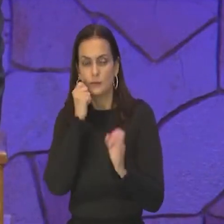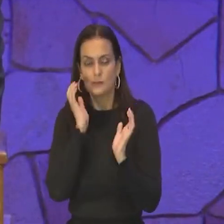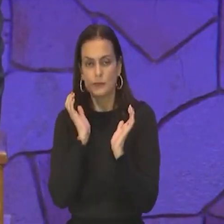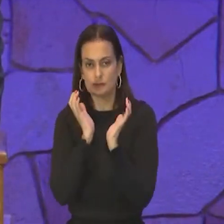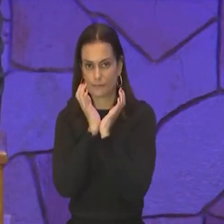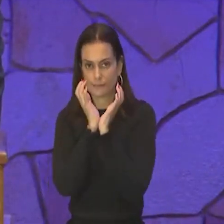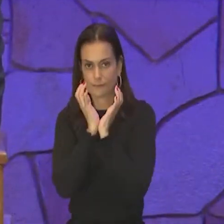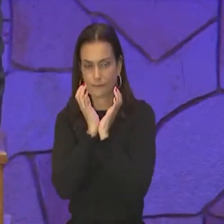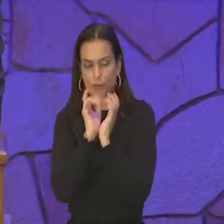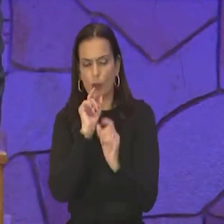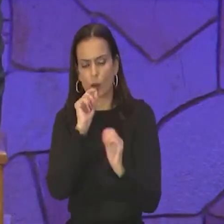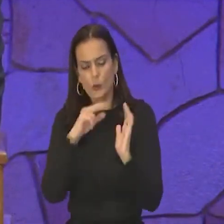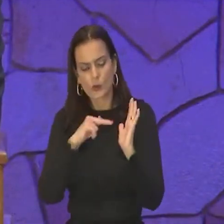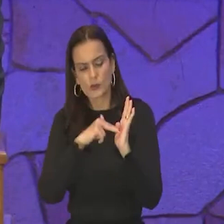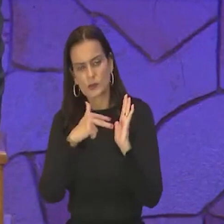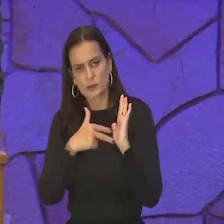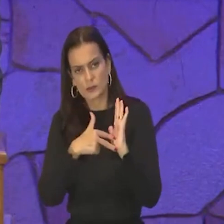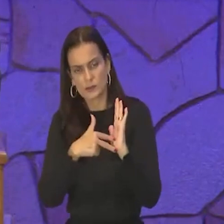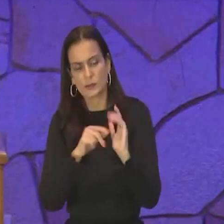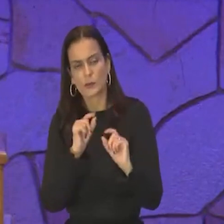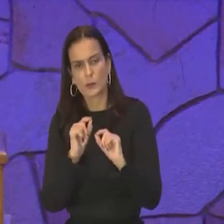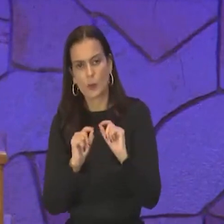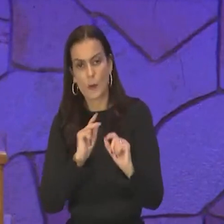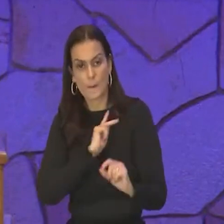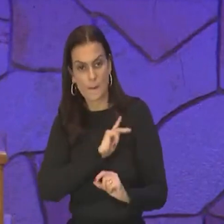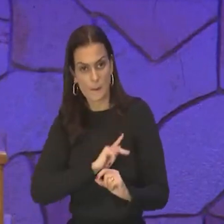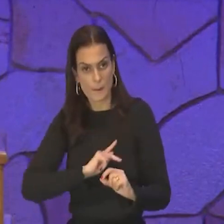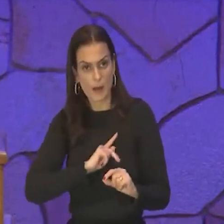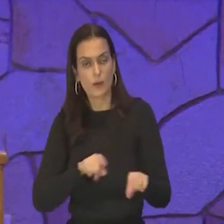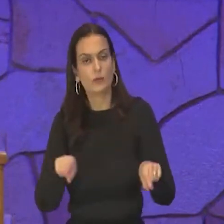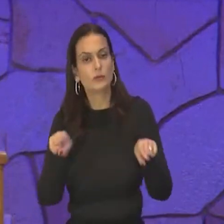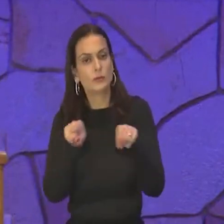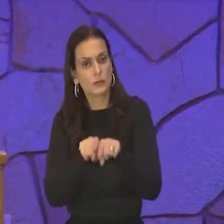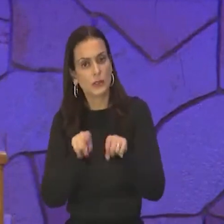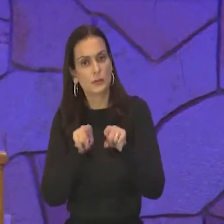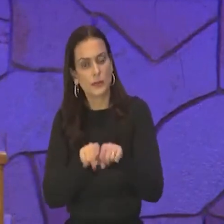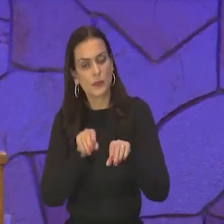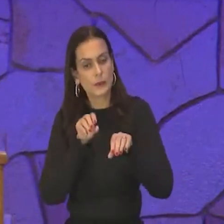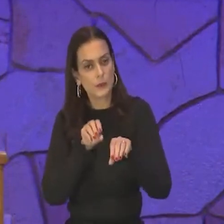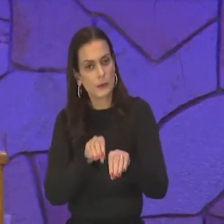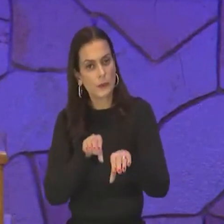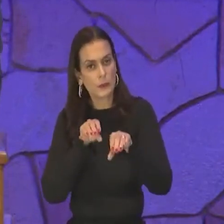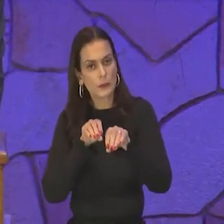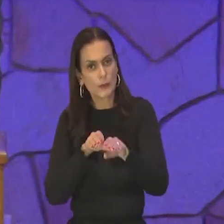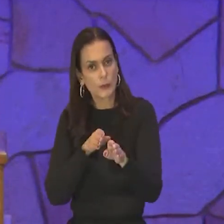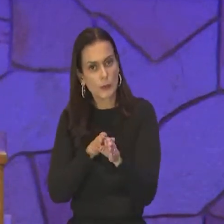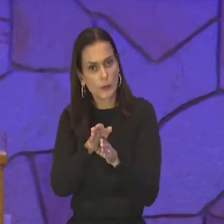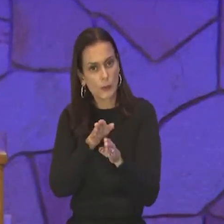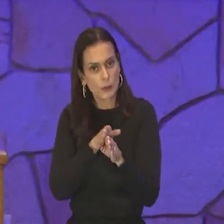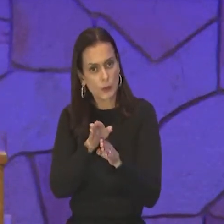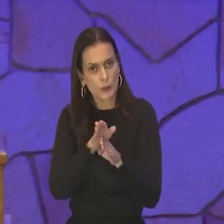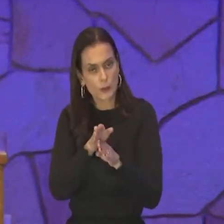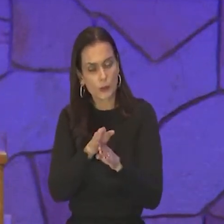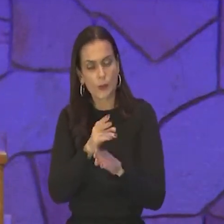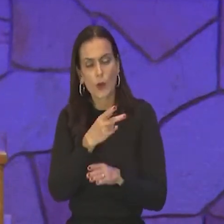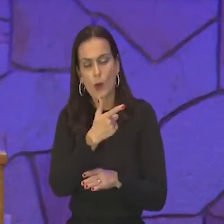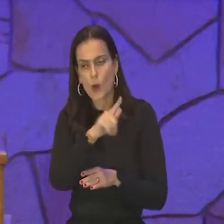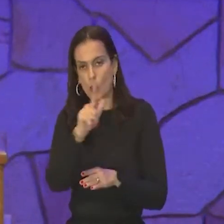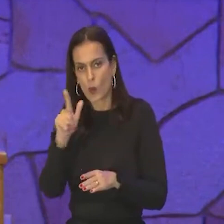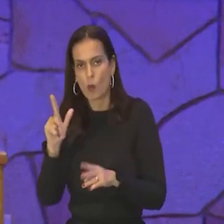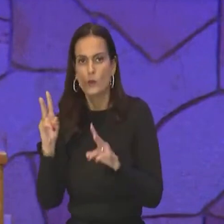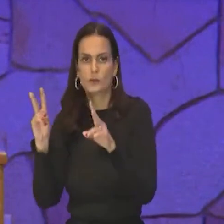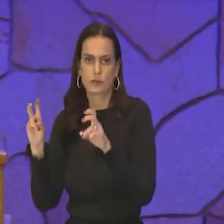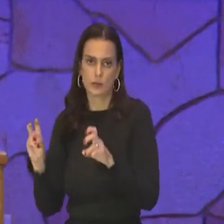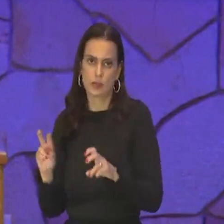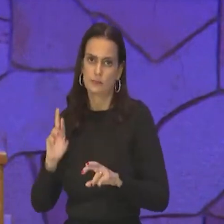Além do seu significado, Paulo também nos instrui em outras questões, em outros